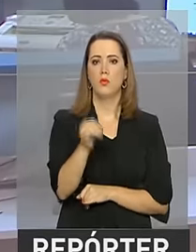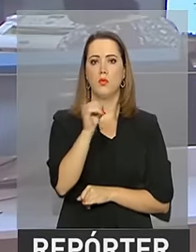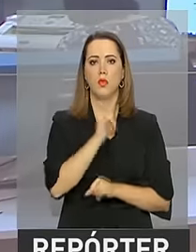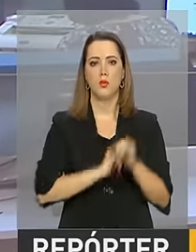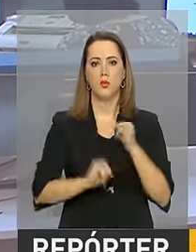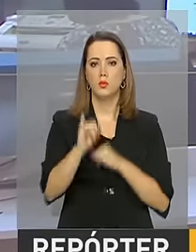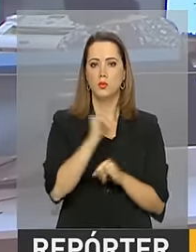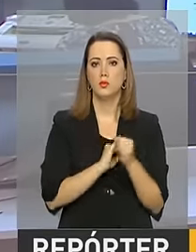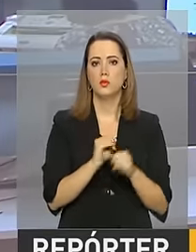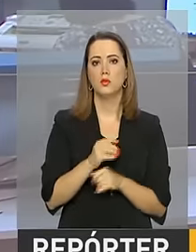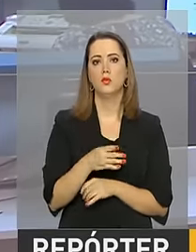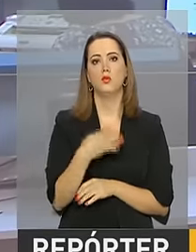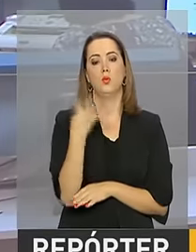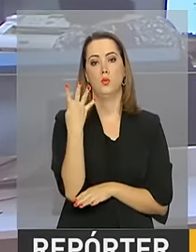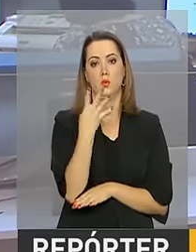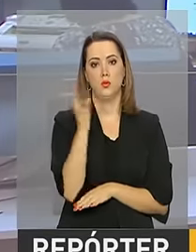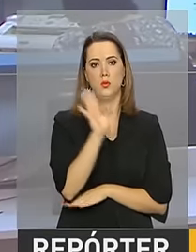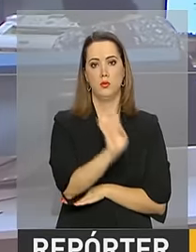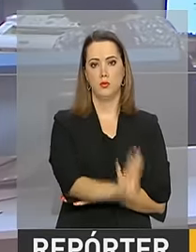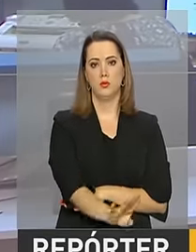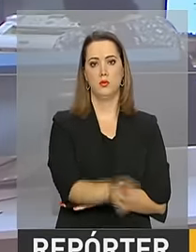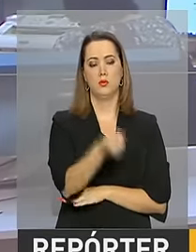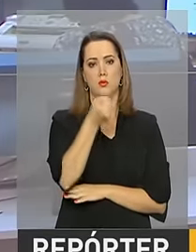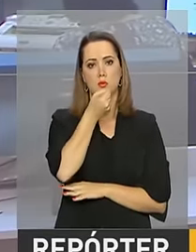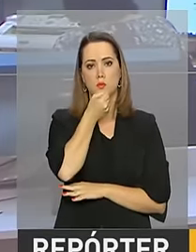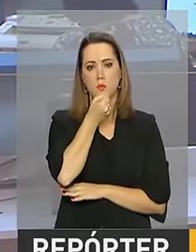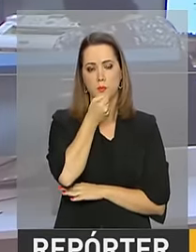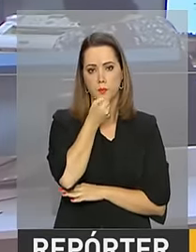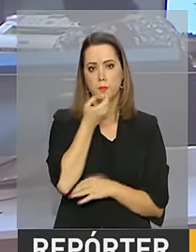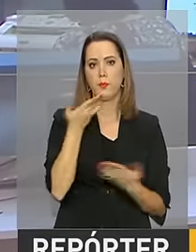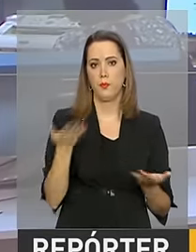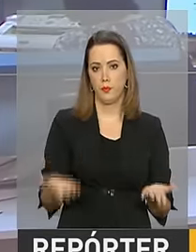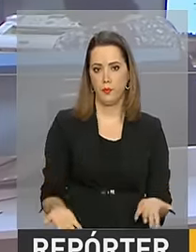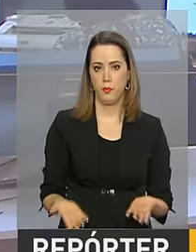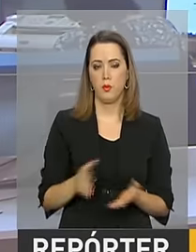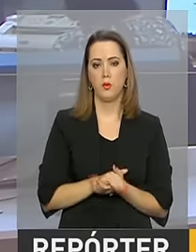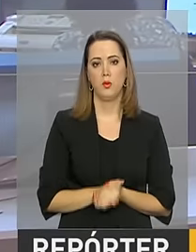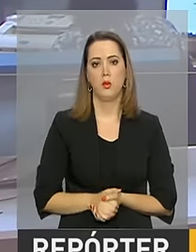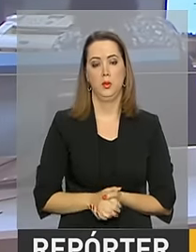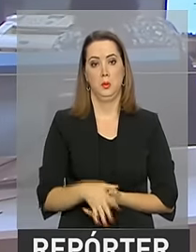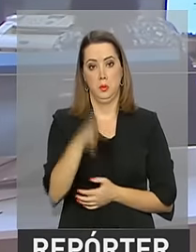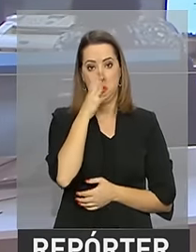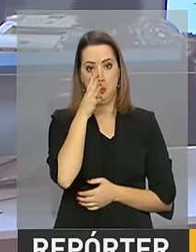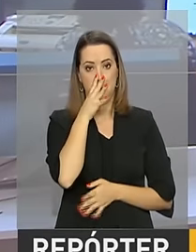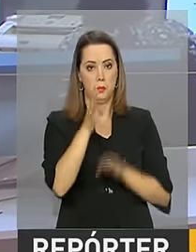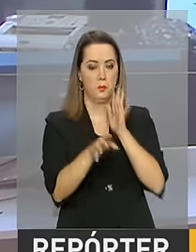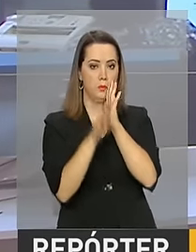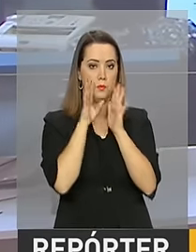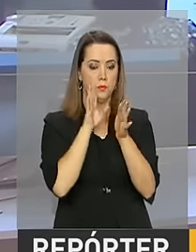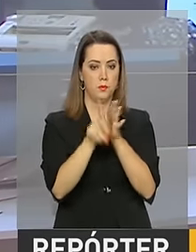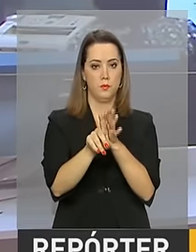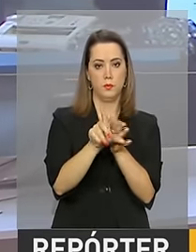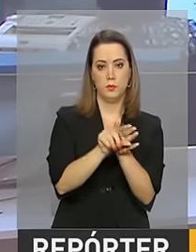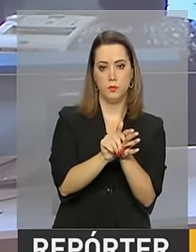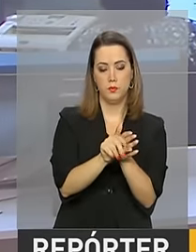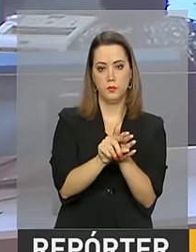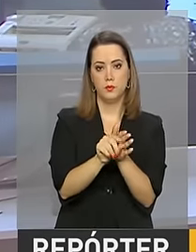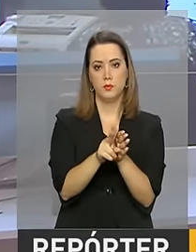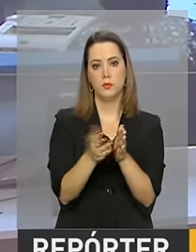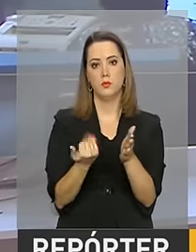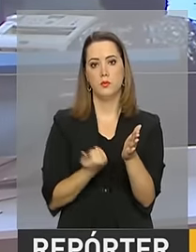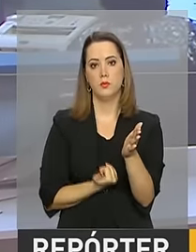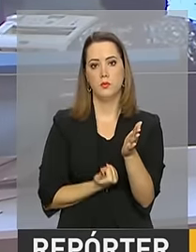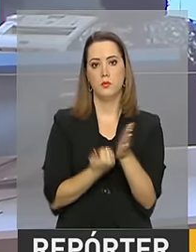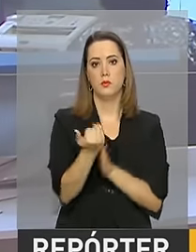a qualquer momento com outras informações ou às 4 da tarde na próxima edição do repórter NB BR acompanhe também as novidades em